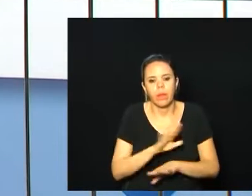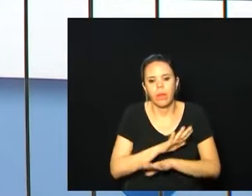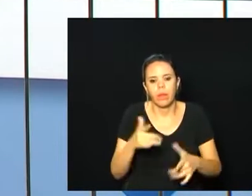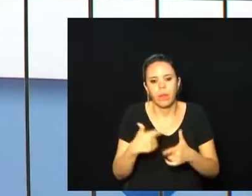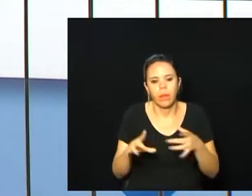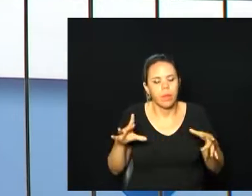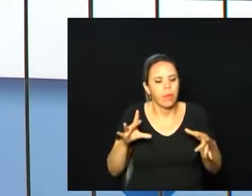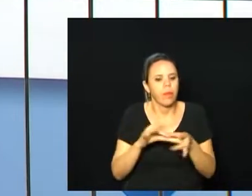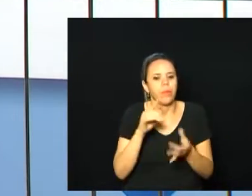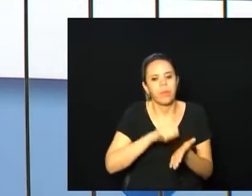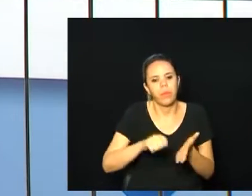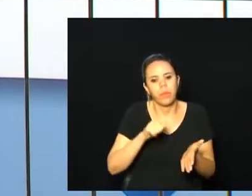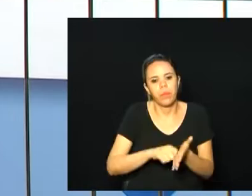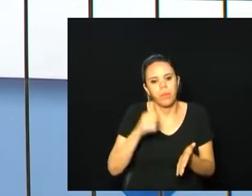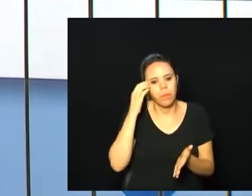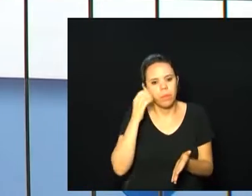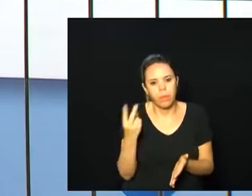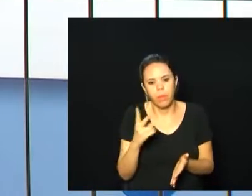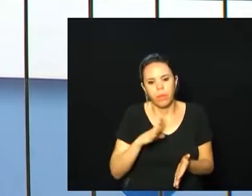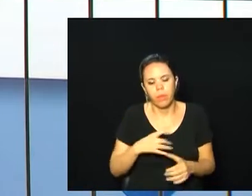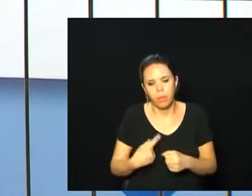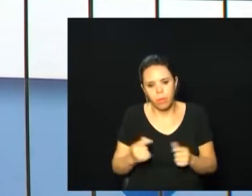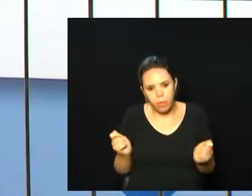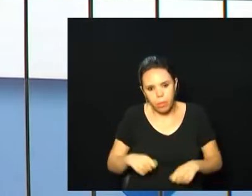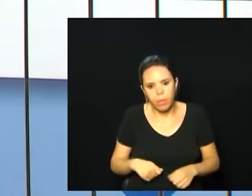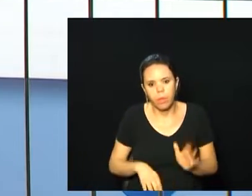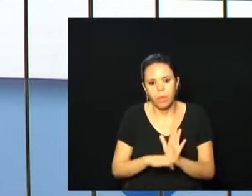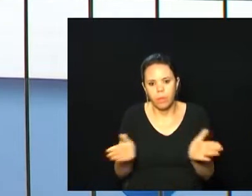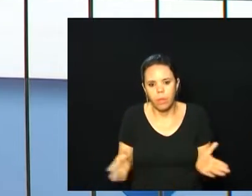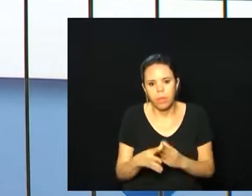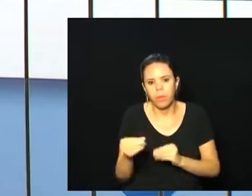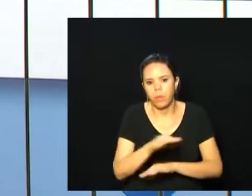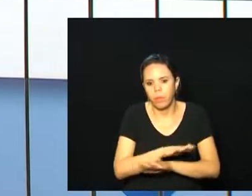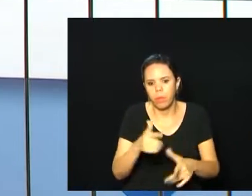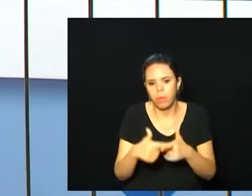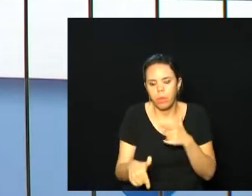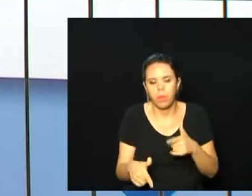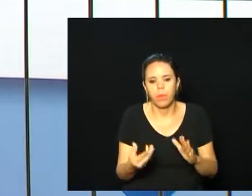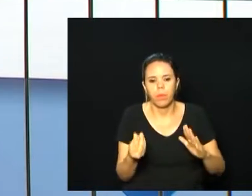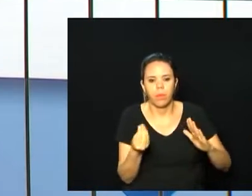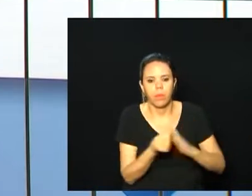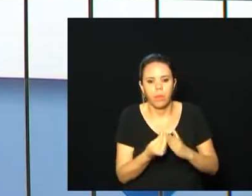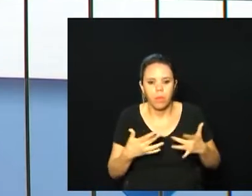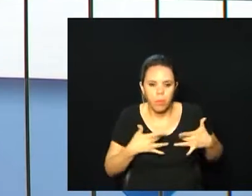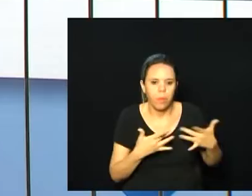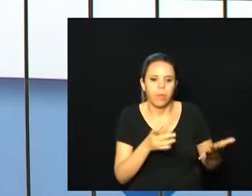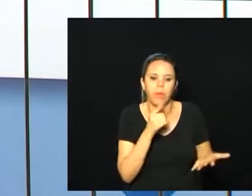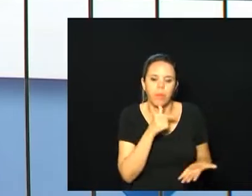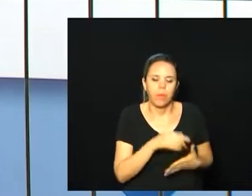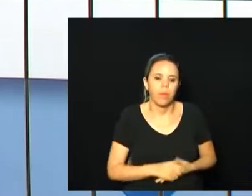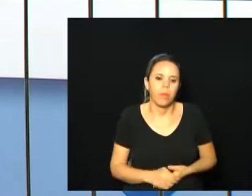um convênio assinado entre os 2 municípios deve eliminar o problema. A Sanasa vai fornecer